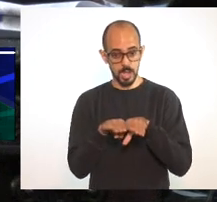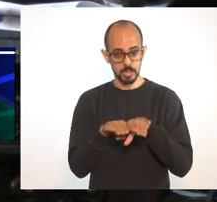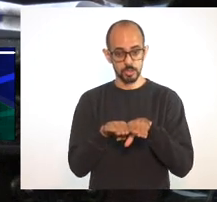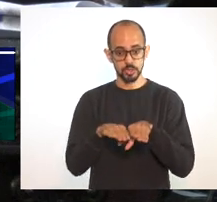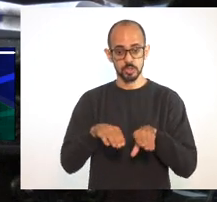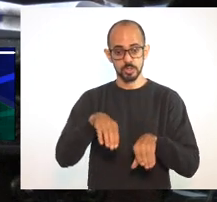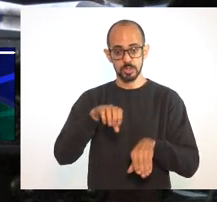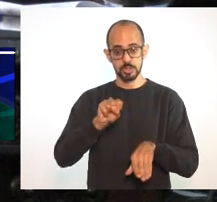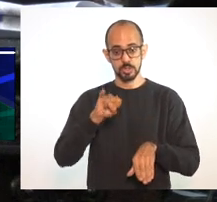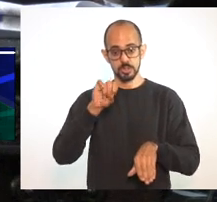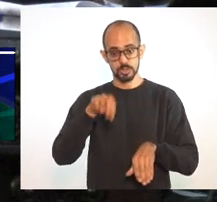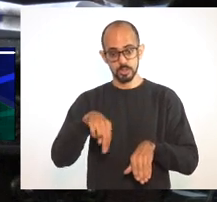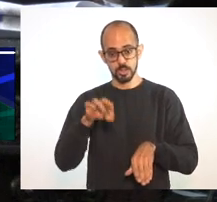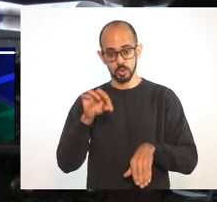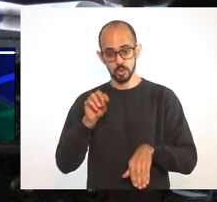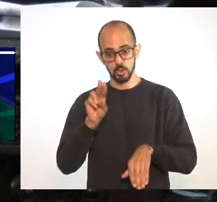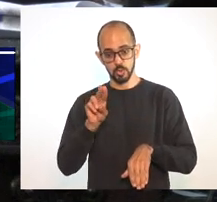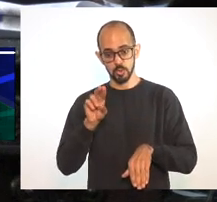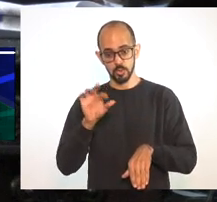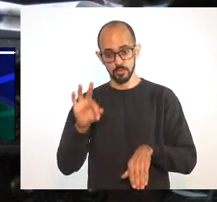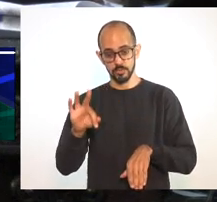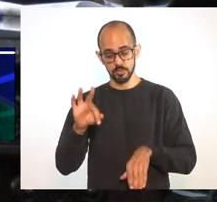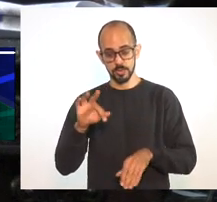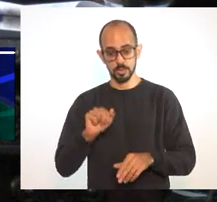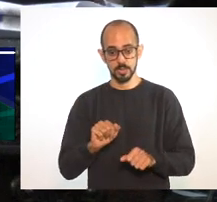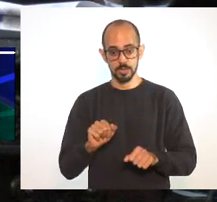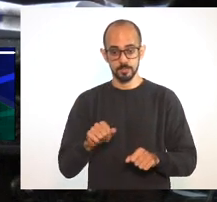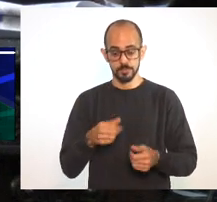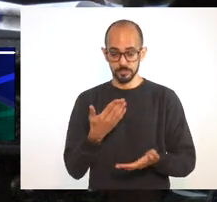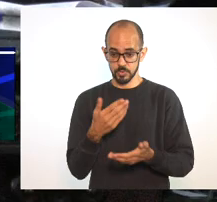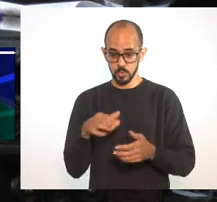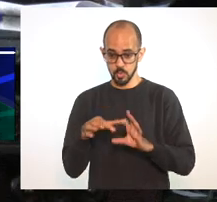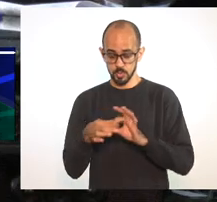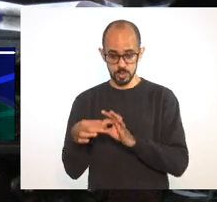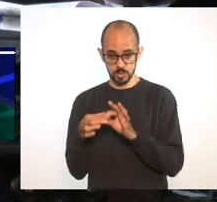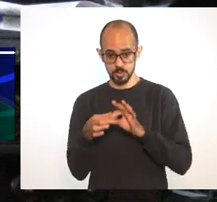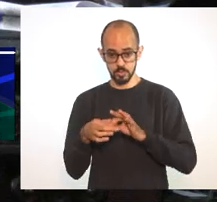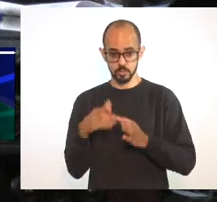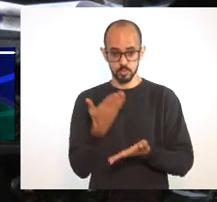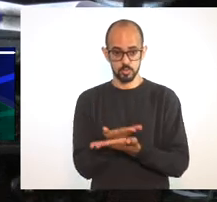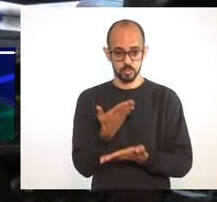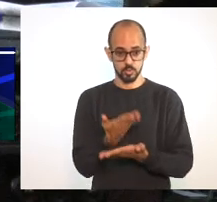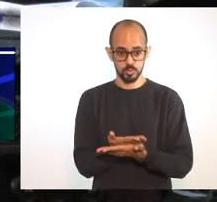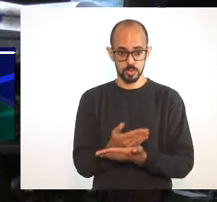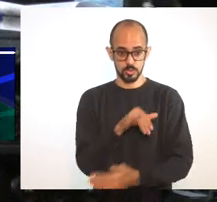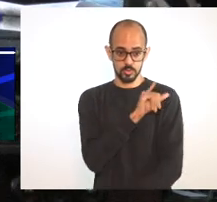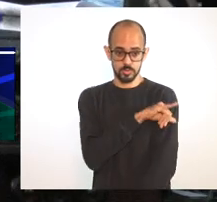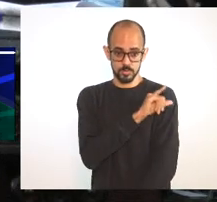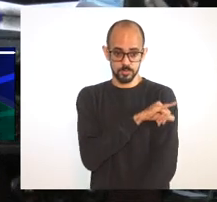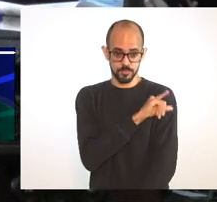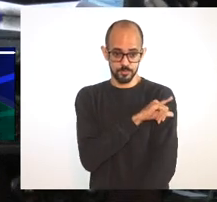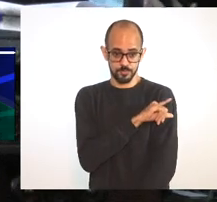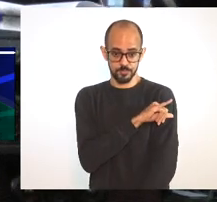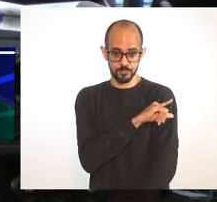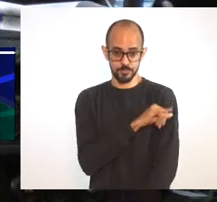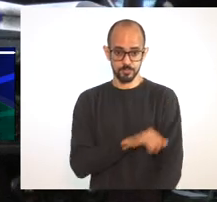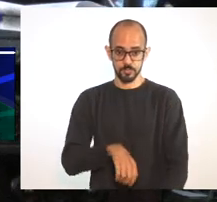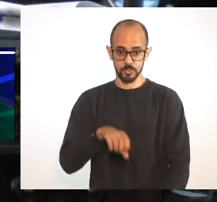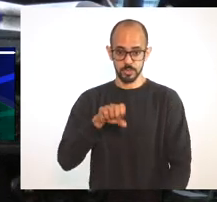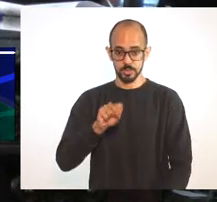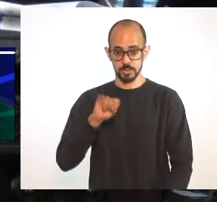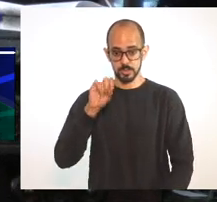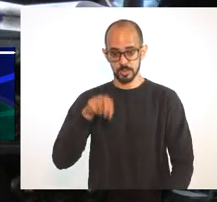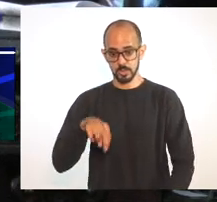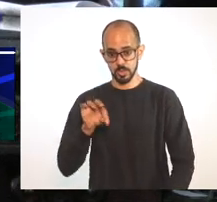Sintuf, União Estadual de Estudantes do Rio de Janeiro, Sintuferge, Sintur RJ,